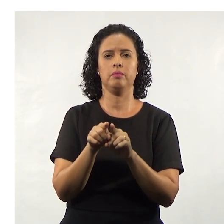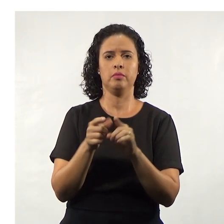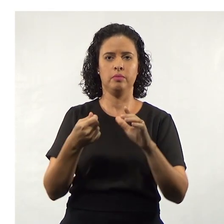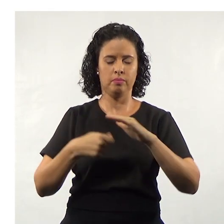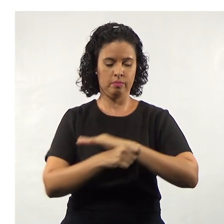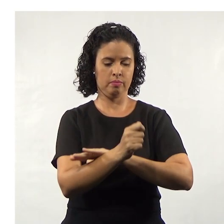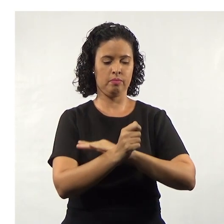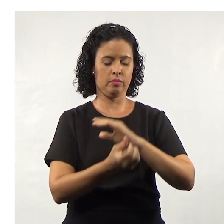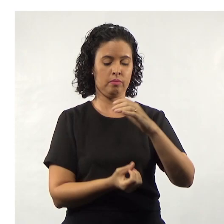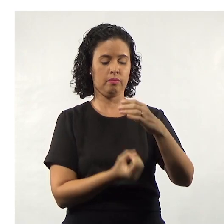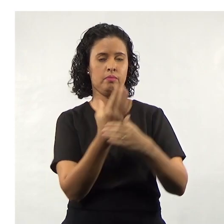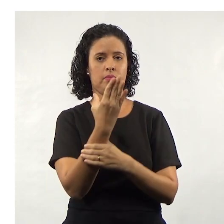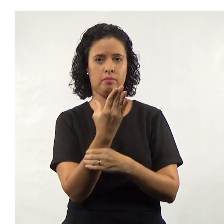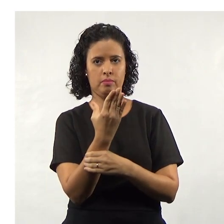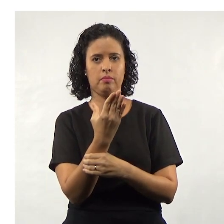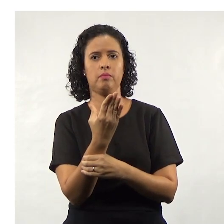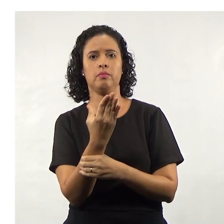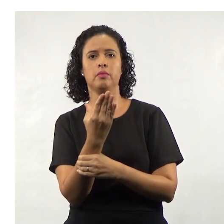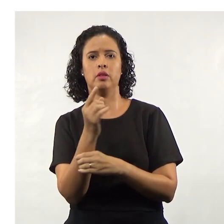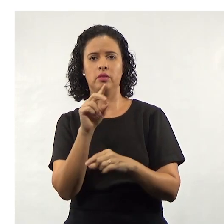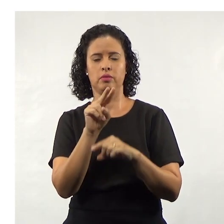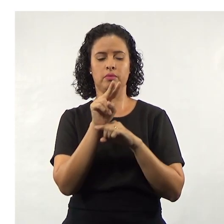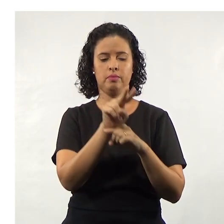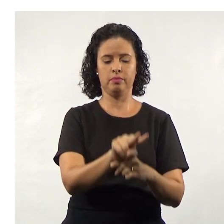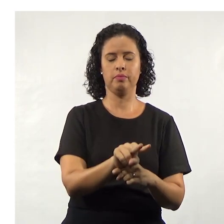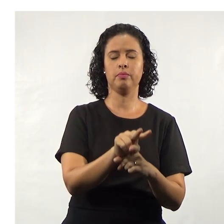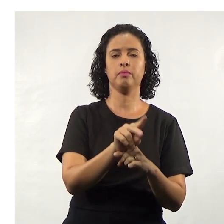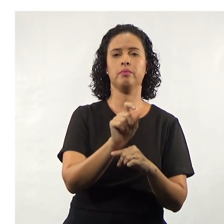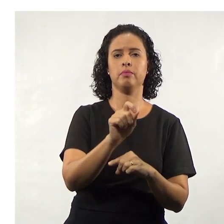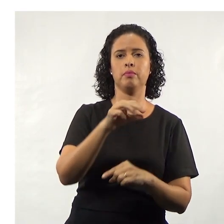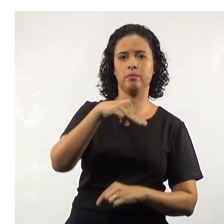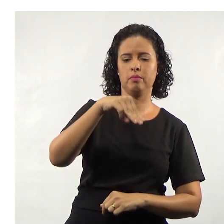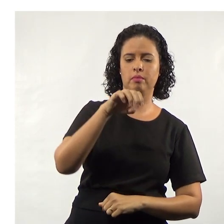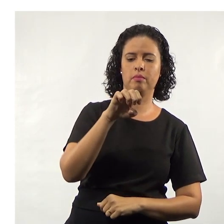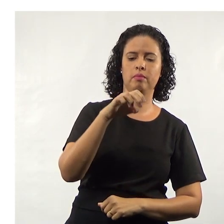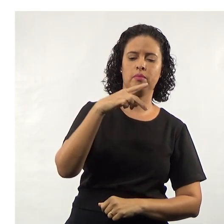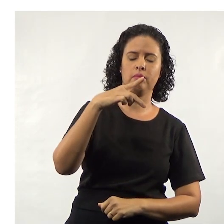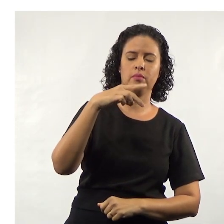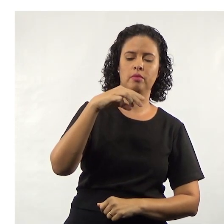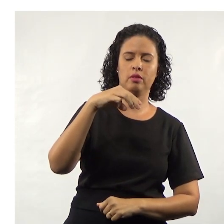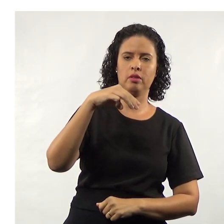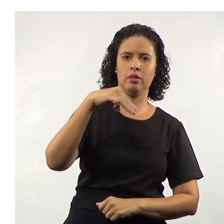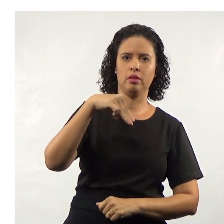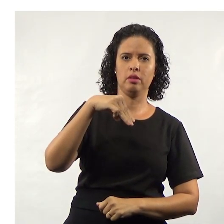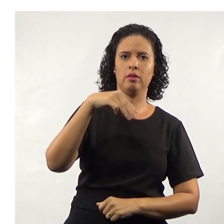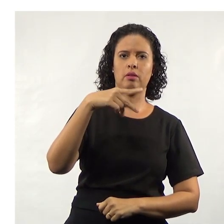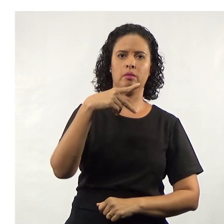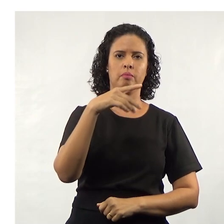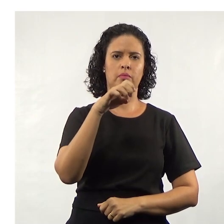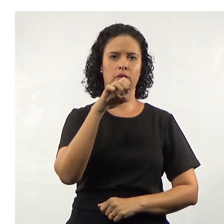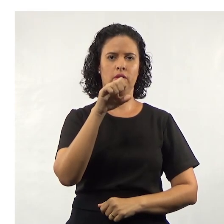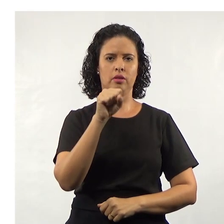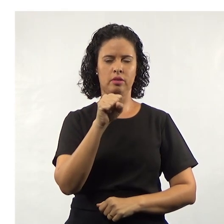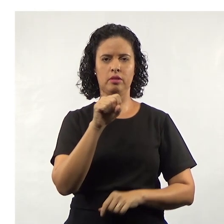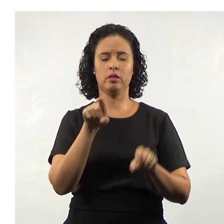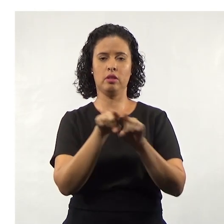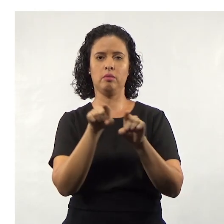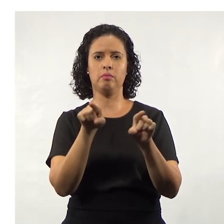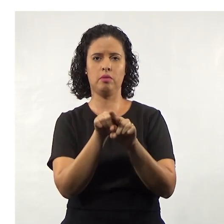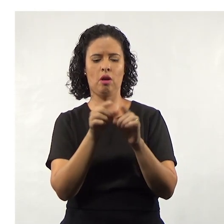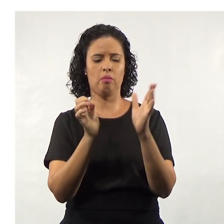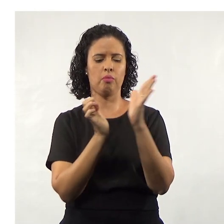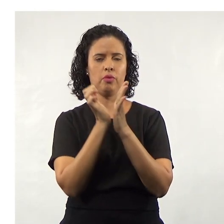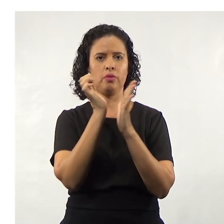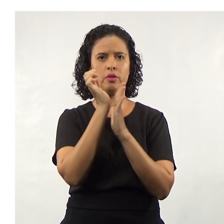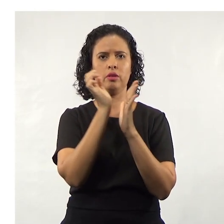das MPS, variam desde financiamento direto, incentivos fiscais e simplificação da